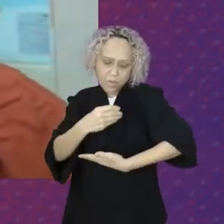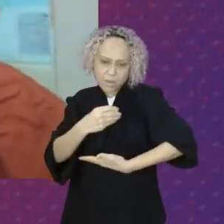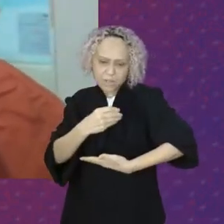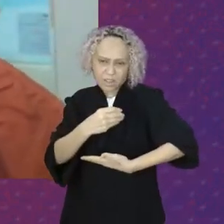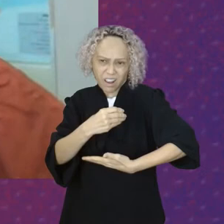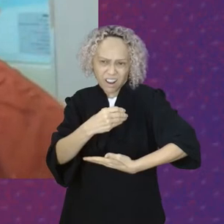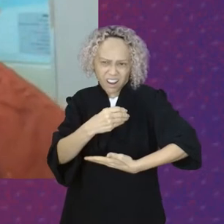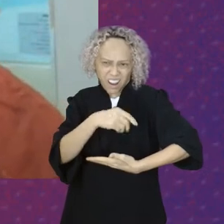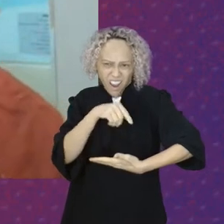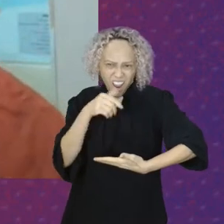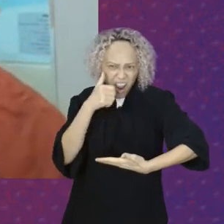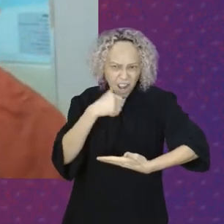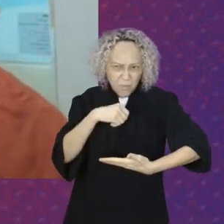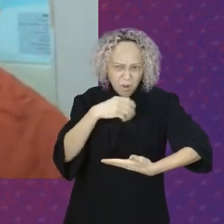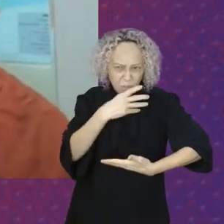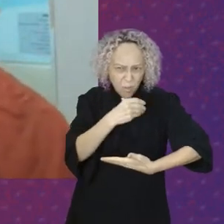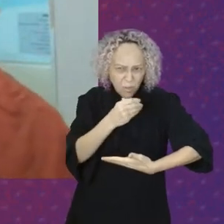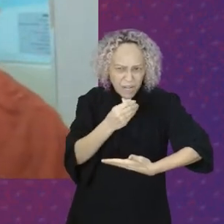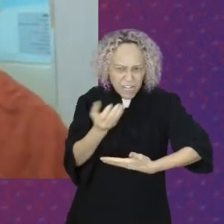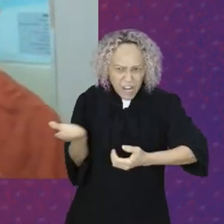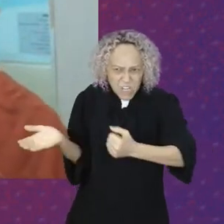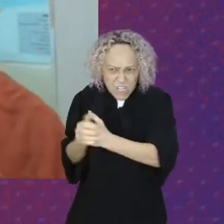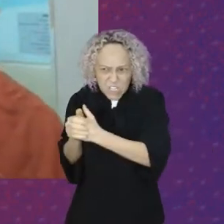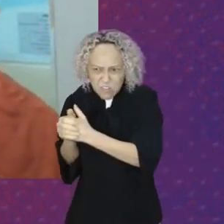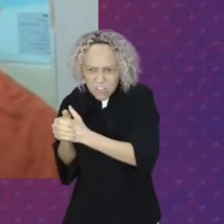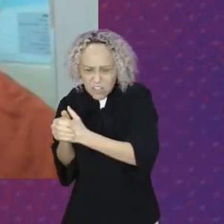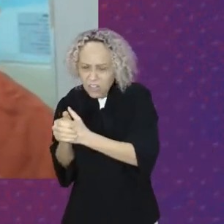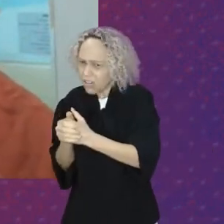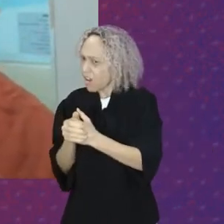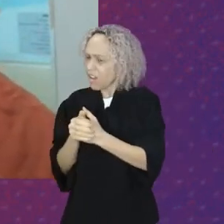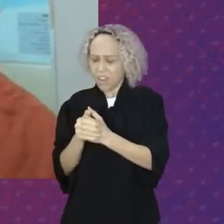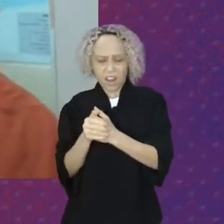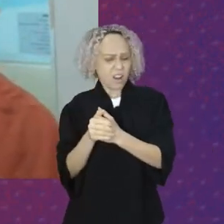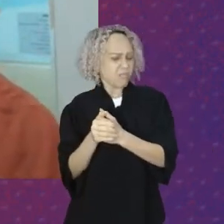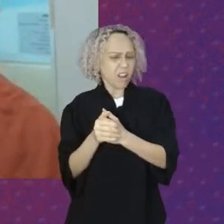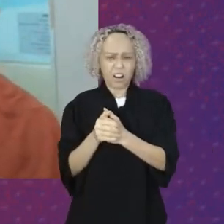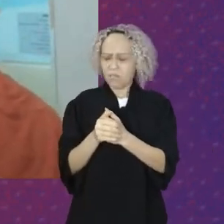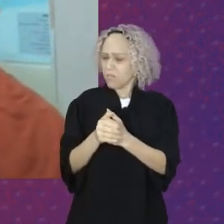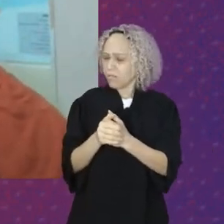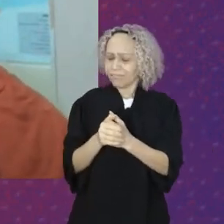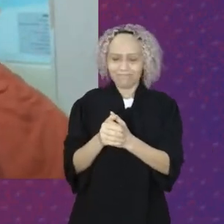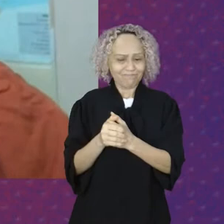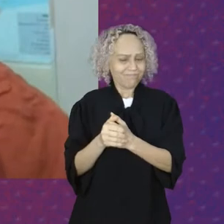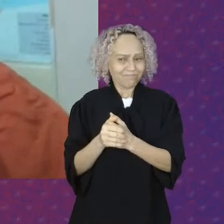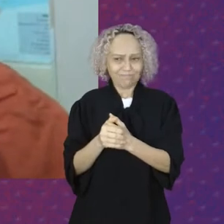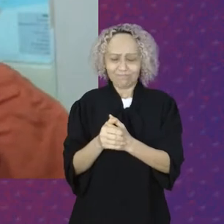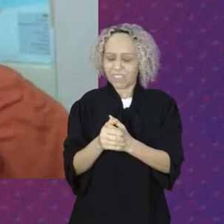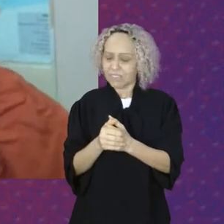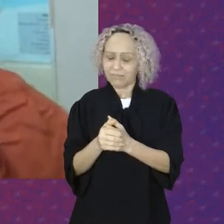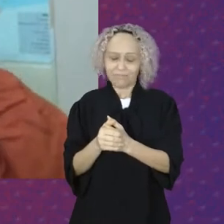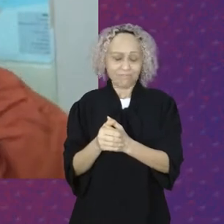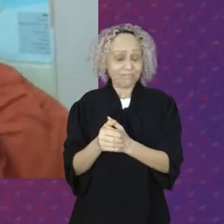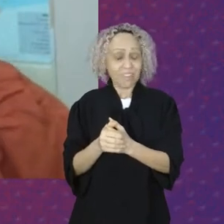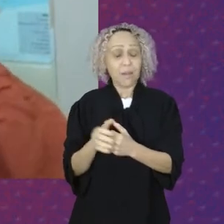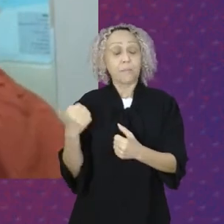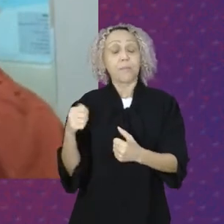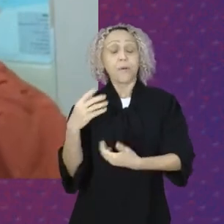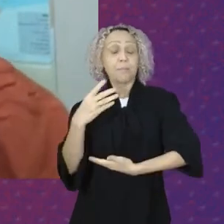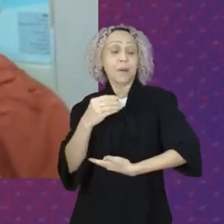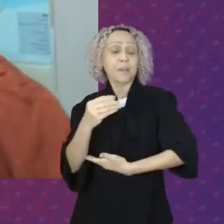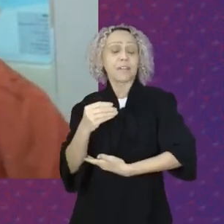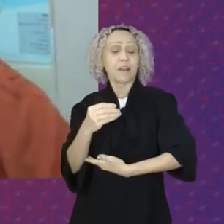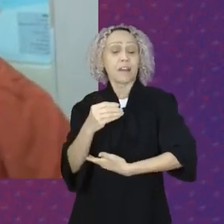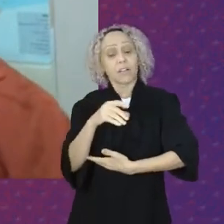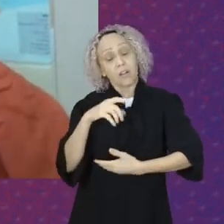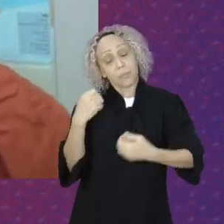fazendo. Tem que ter os banheiros familiares, ou então colocar no banheiro dos homens também, para que eles